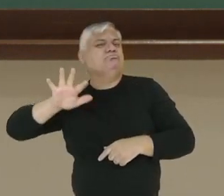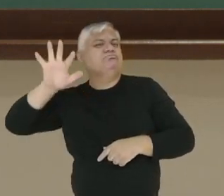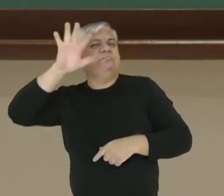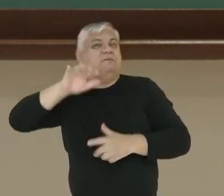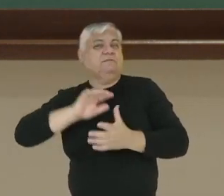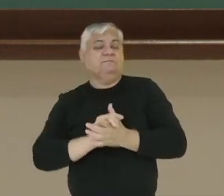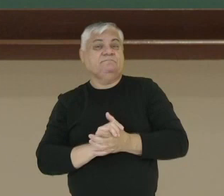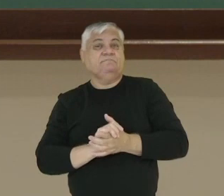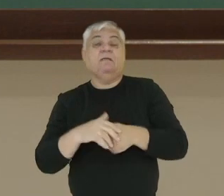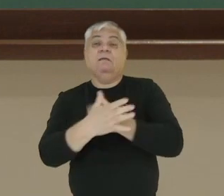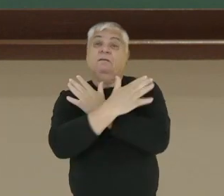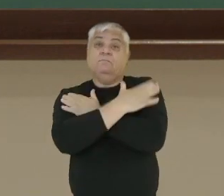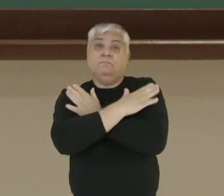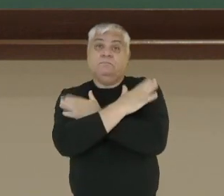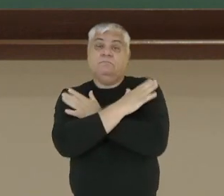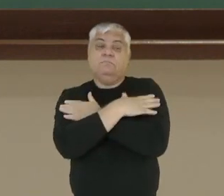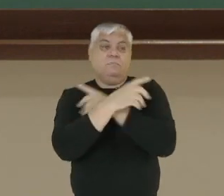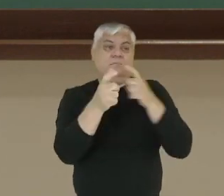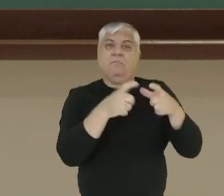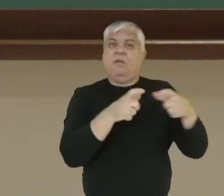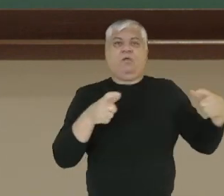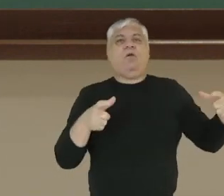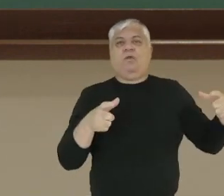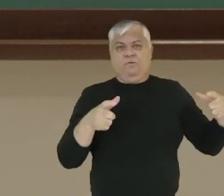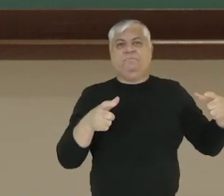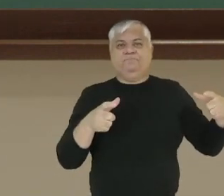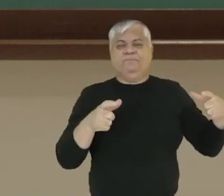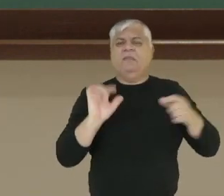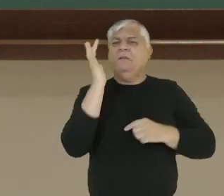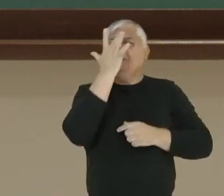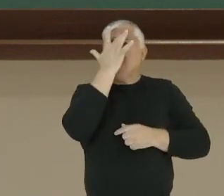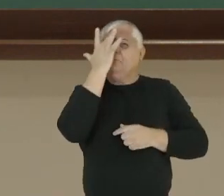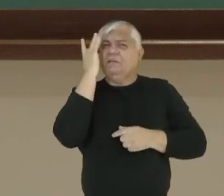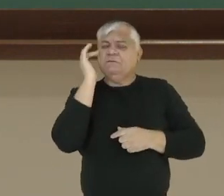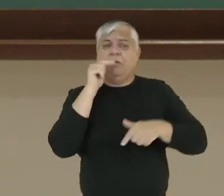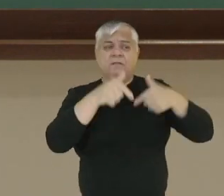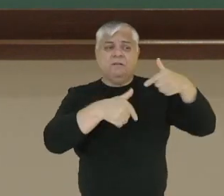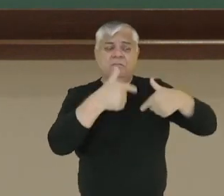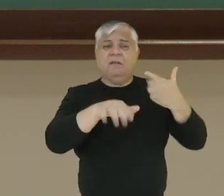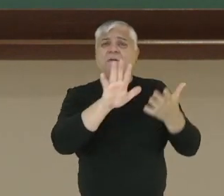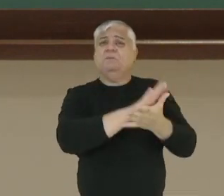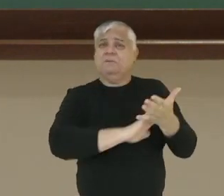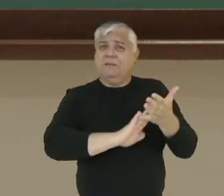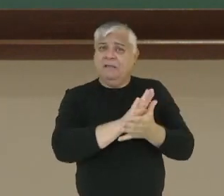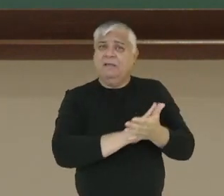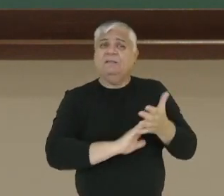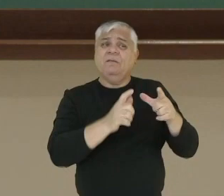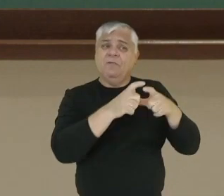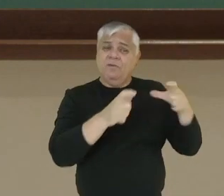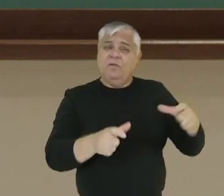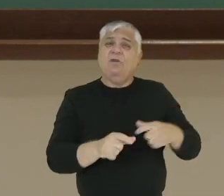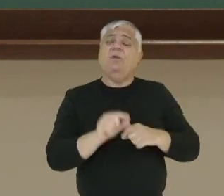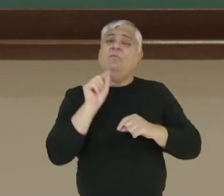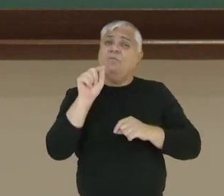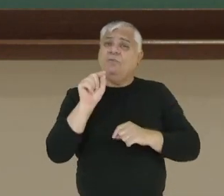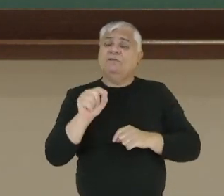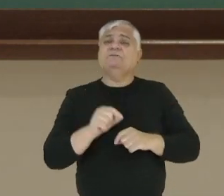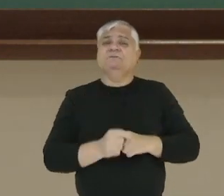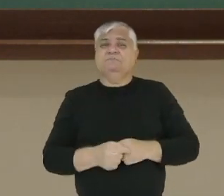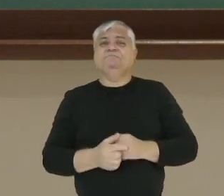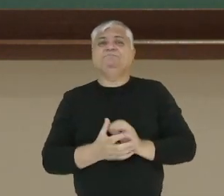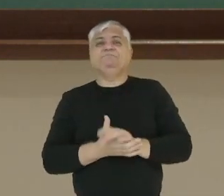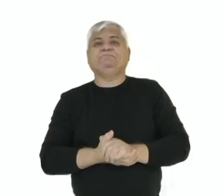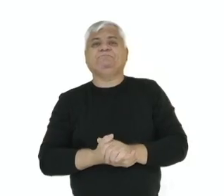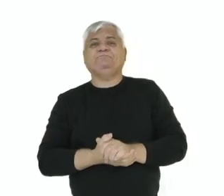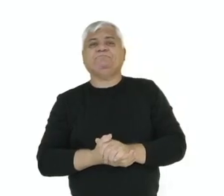muito desemprego no nosso país. Muitas pessoas estão sem trabalho. Por isso que ele diz que o desemprego é uma